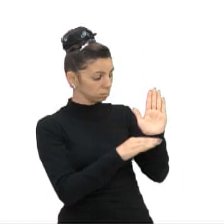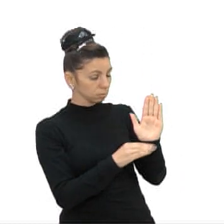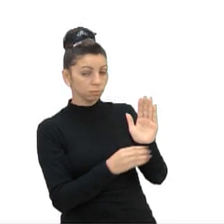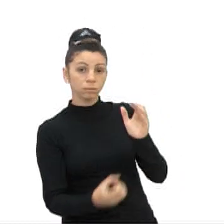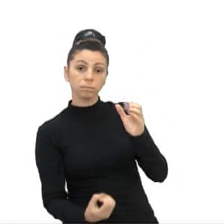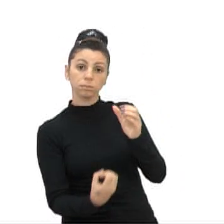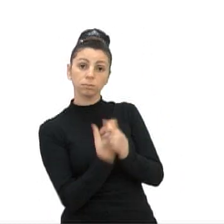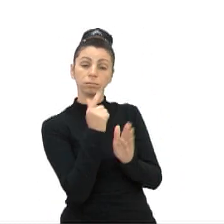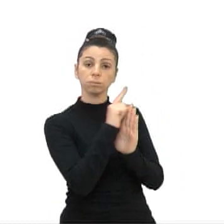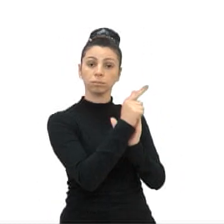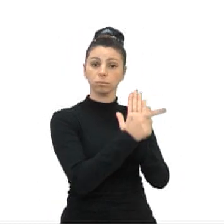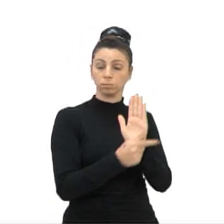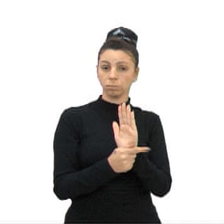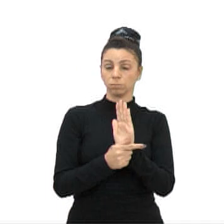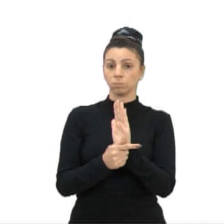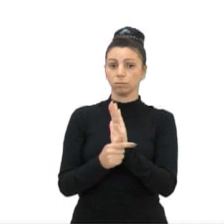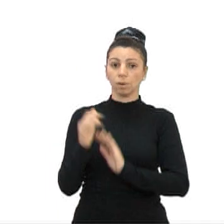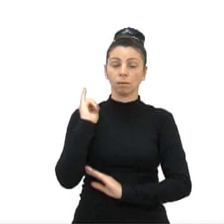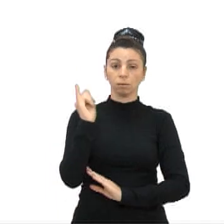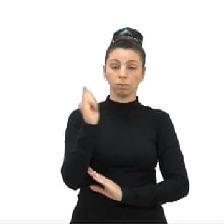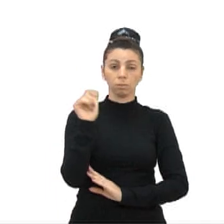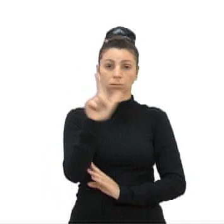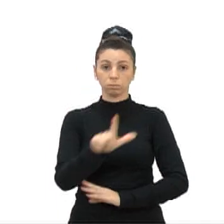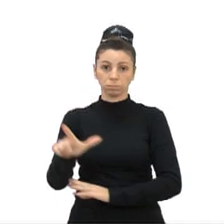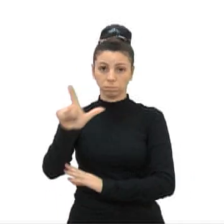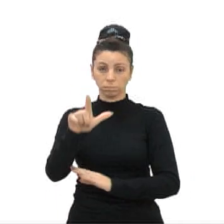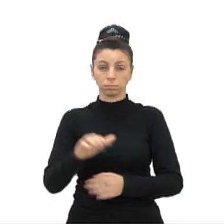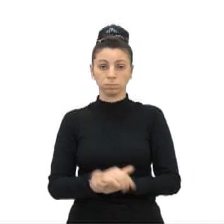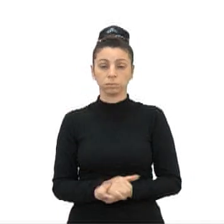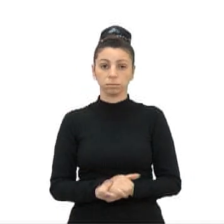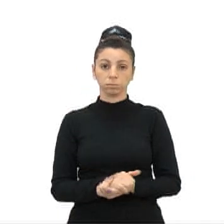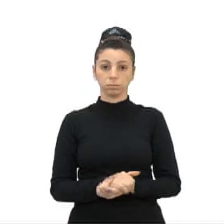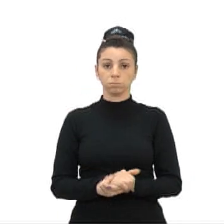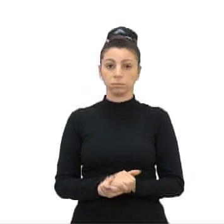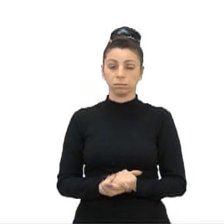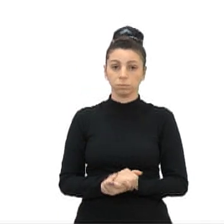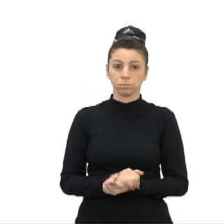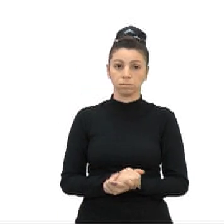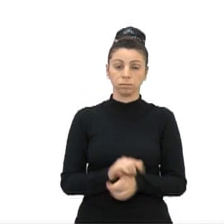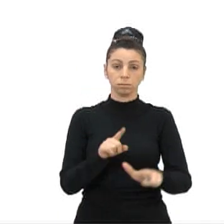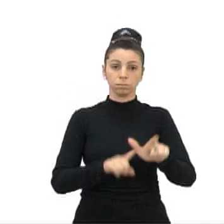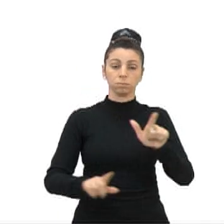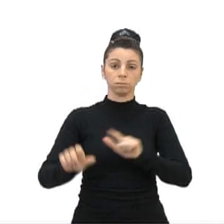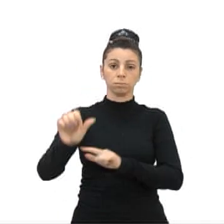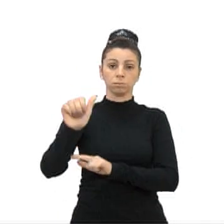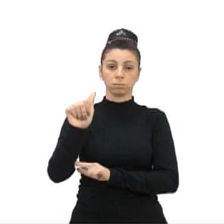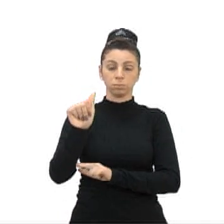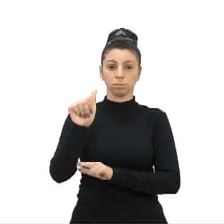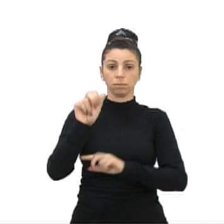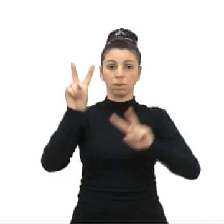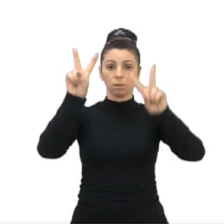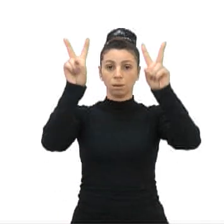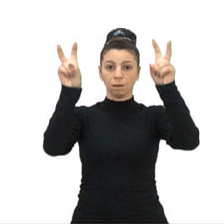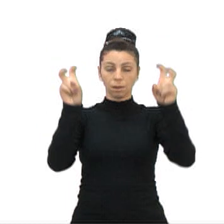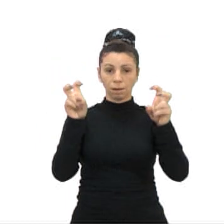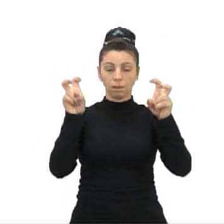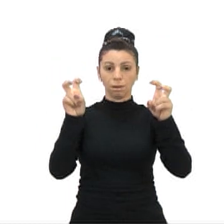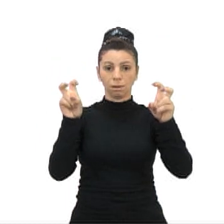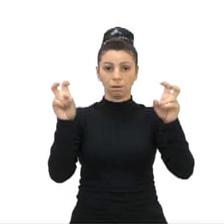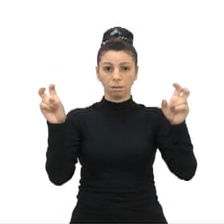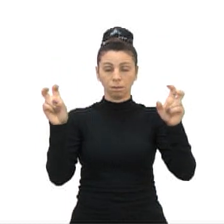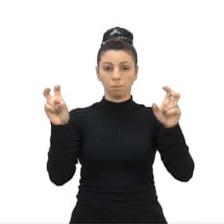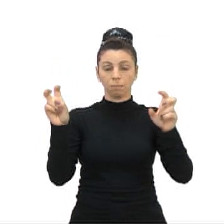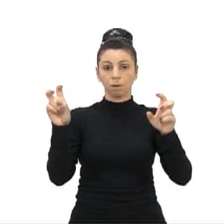composicionais desse gênero discursivo literário. Então, para a letra A, tema ou assunto vinculado ao